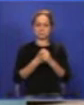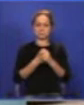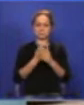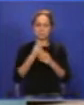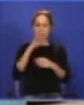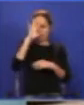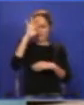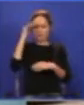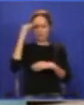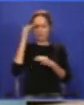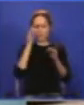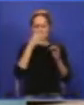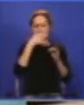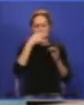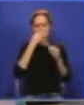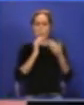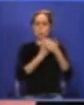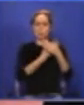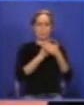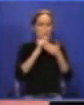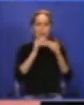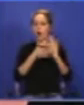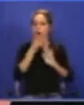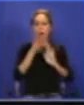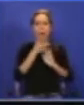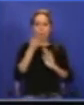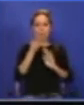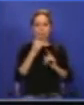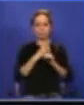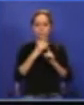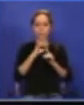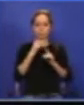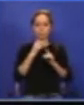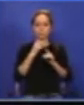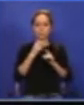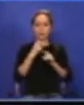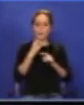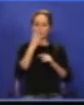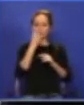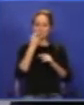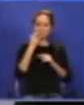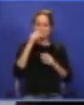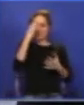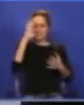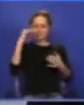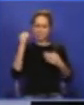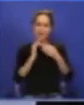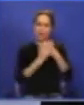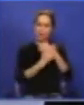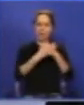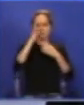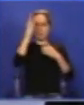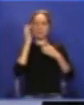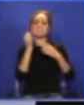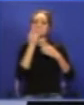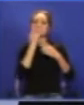mais difícil a aplicação, ou não? Não, é muito rápida. É? É, porque quando são colocados... Parece-me que é mais complicado andar ali por trás do dente a colocar